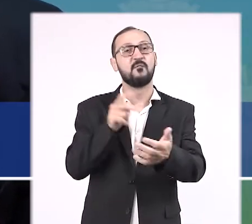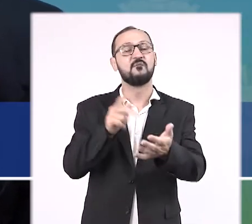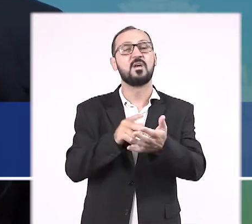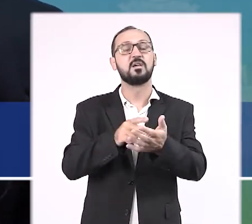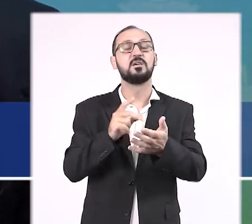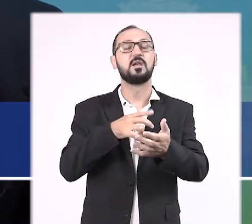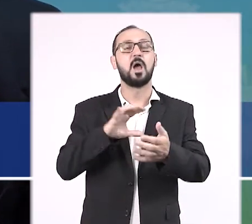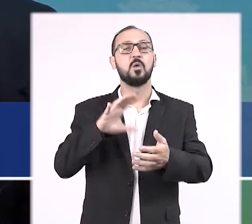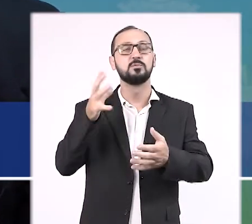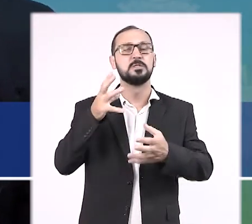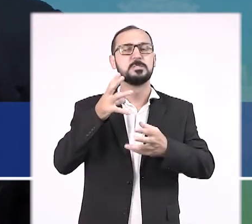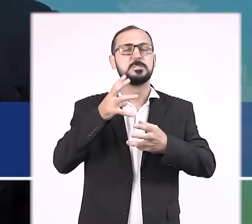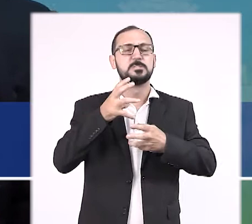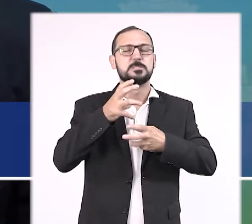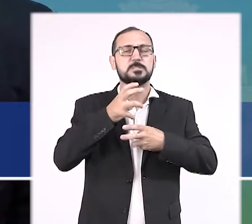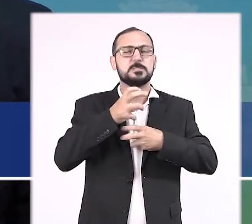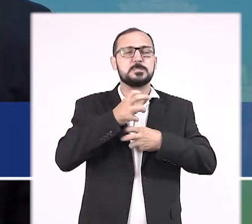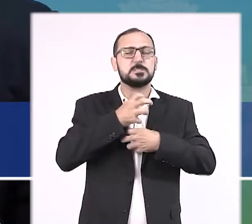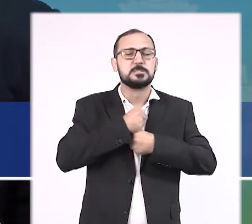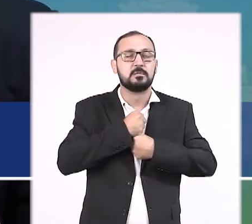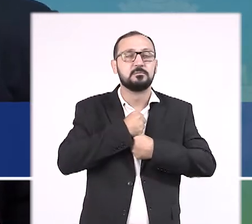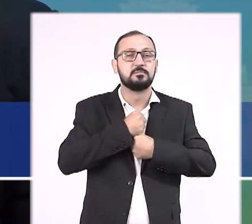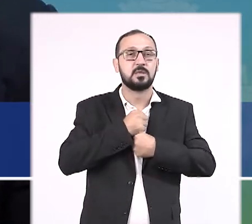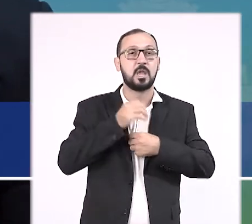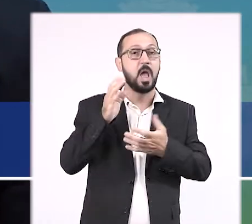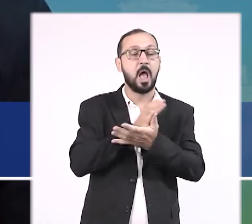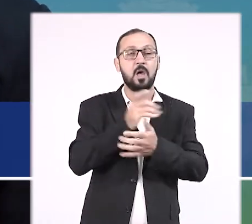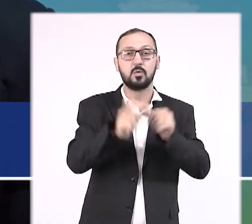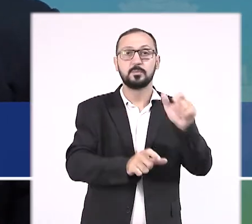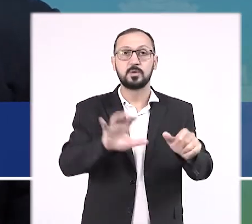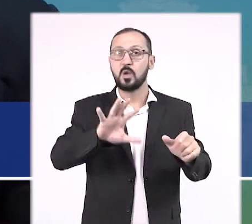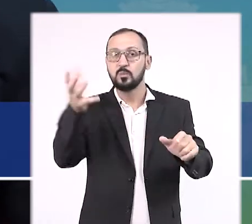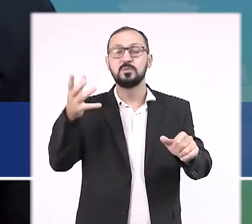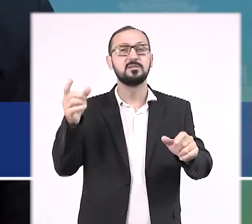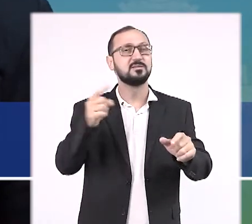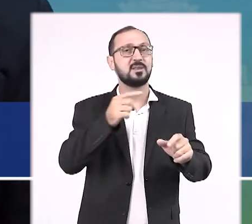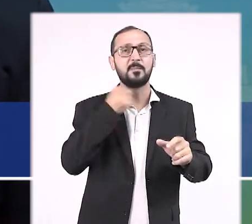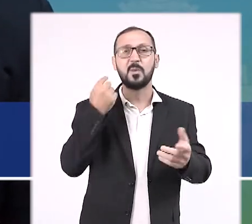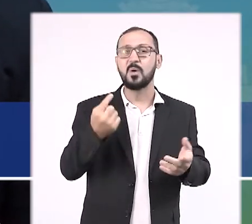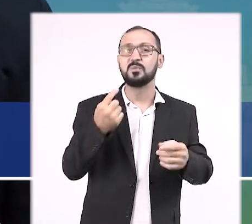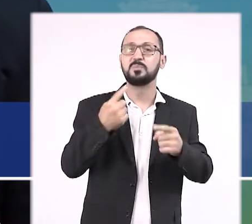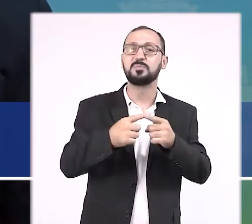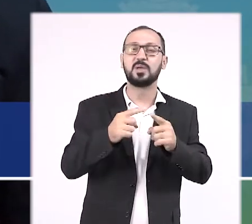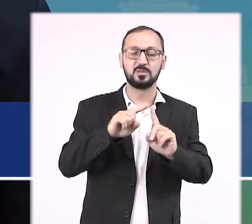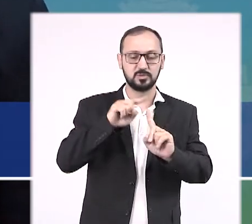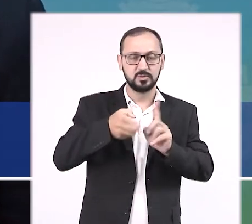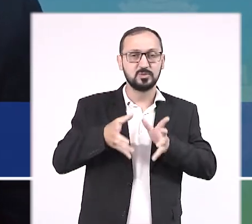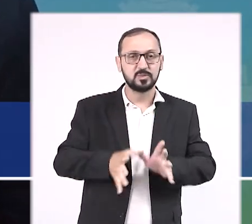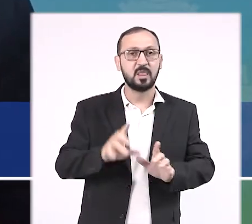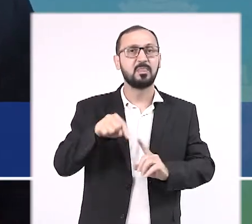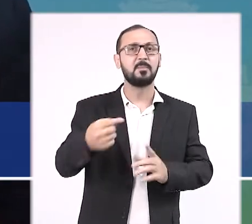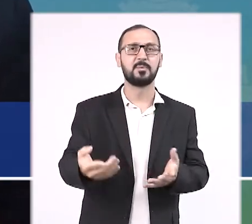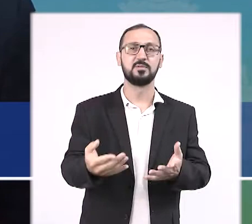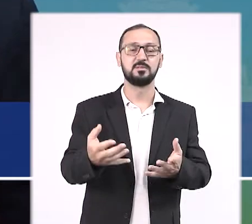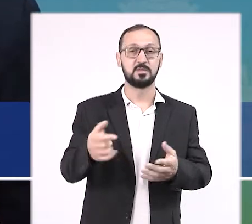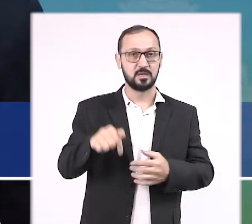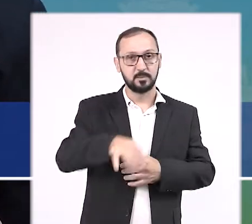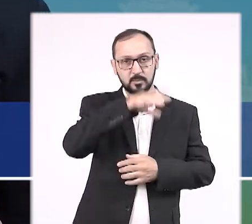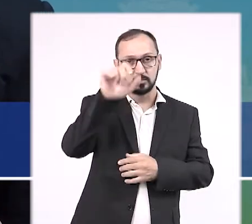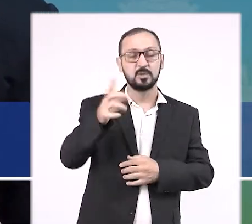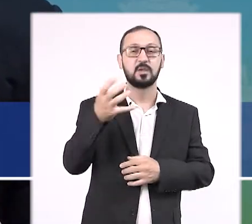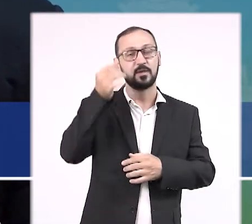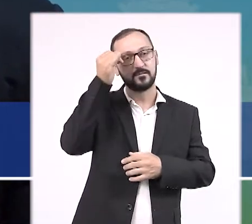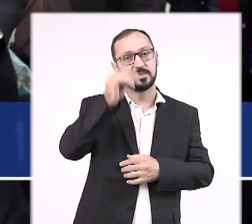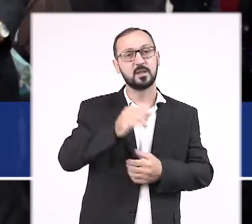que realmente ela não venha cada vez mais entrar num estado depressivo, e muitas pessoas têm sido levadas à morte por esse estado de depressão pós-parto, e nós, no Mato Grosso do Sul, queremos